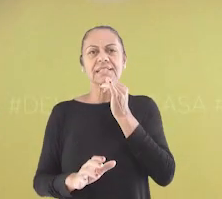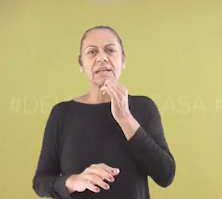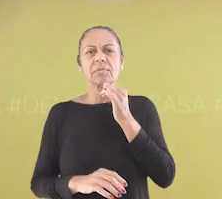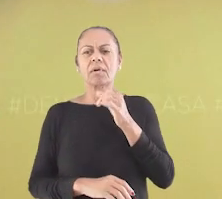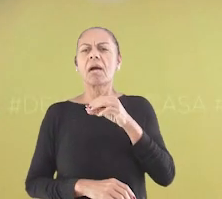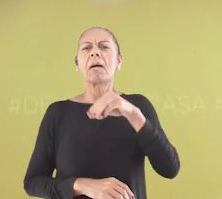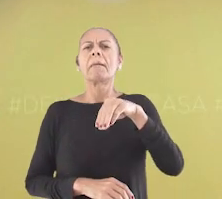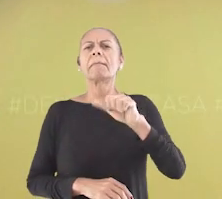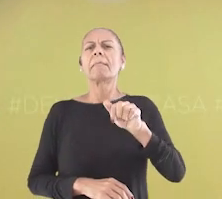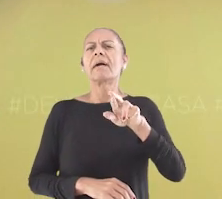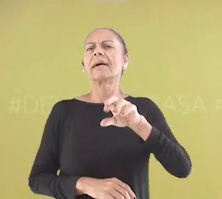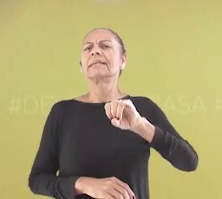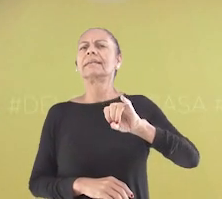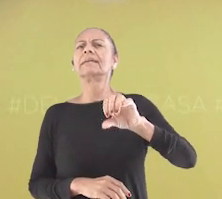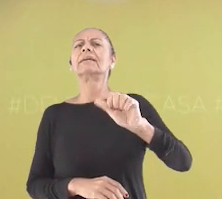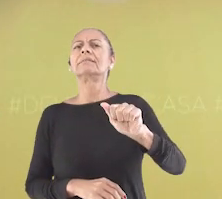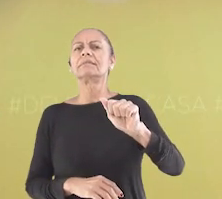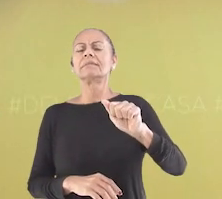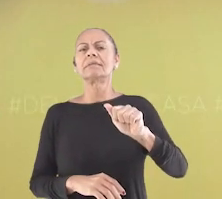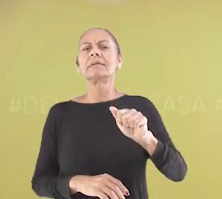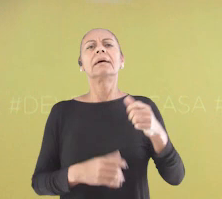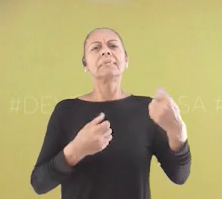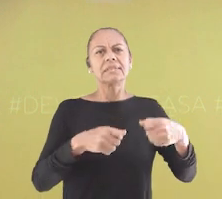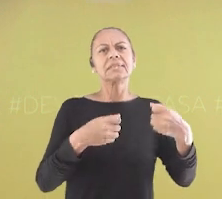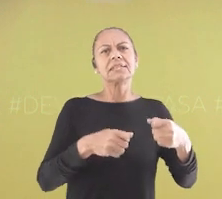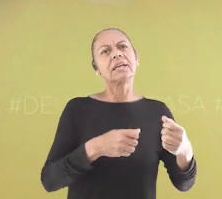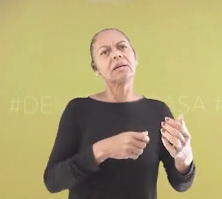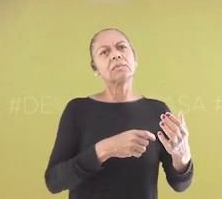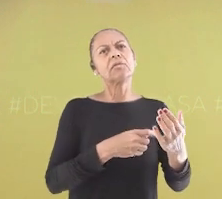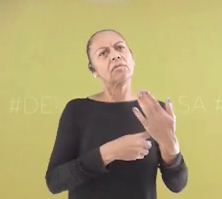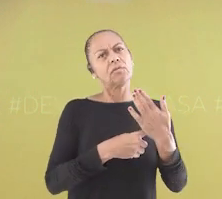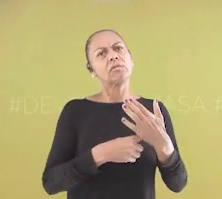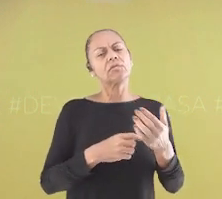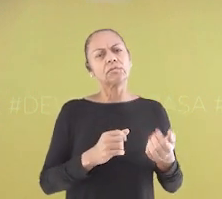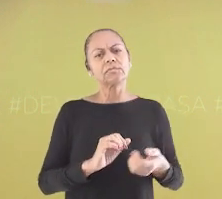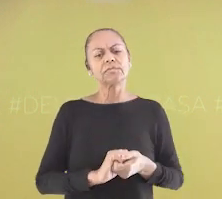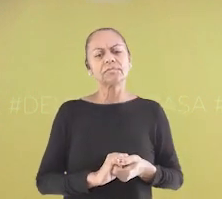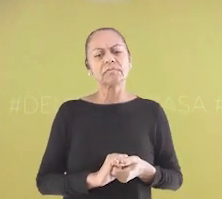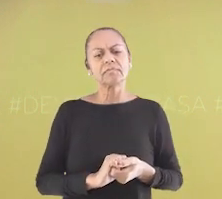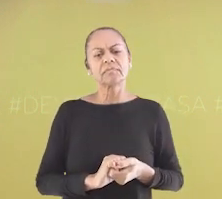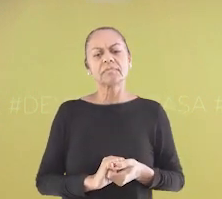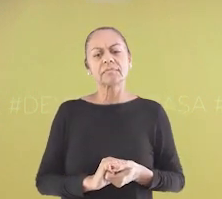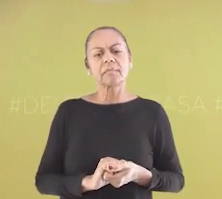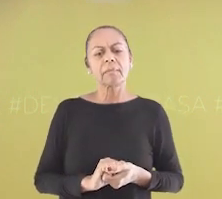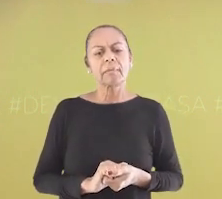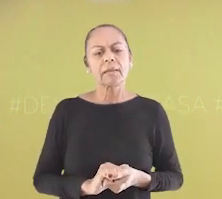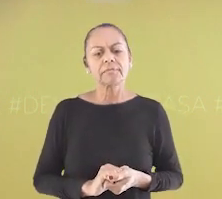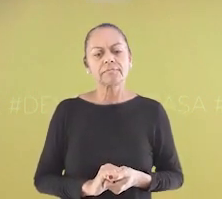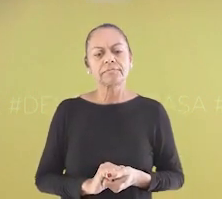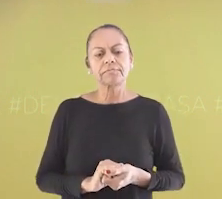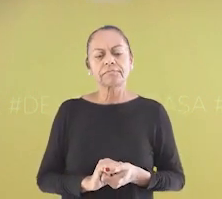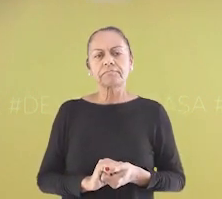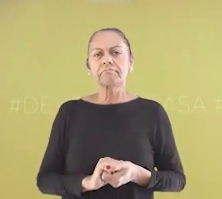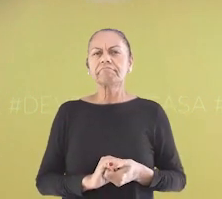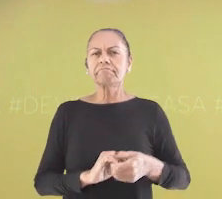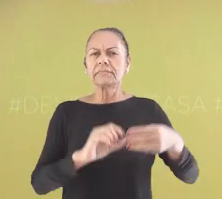comigo. Maria, precisamos de um favor seu. Faça a tarefa, Lucas. Pare com isso,